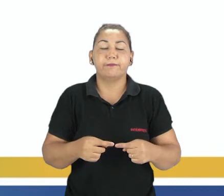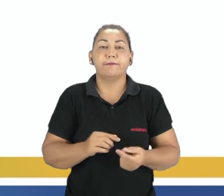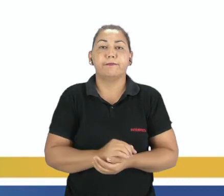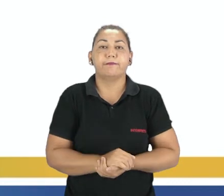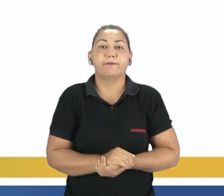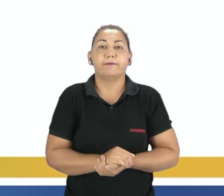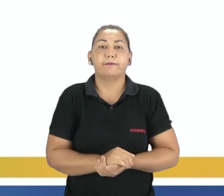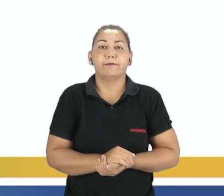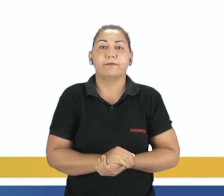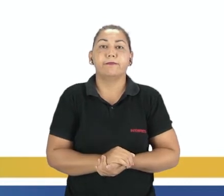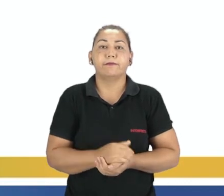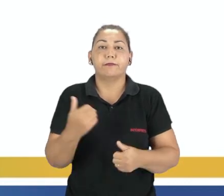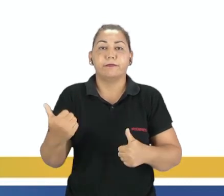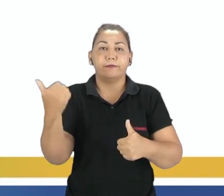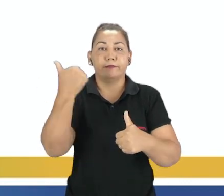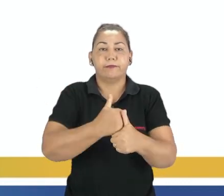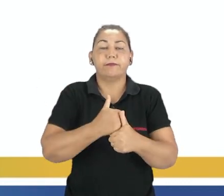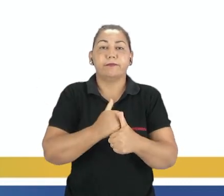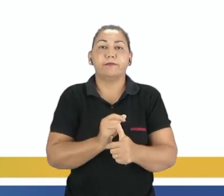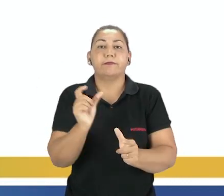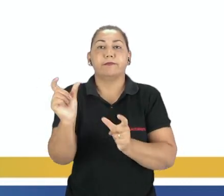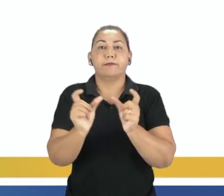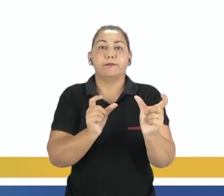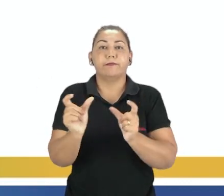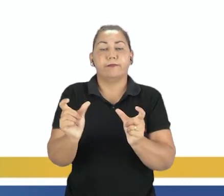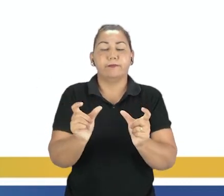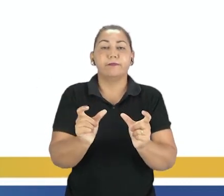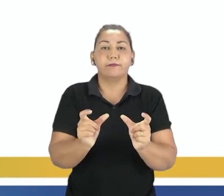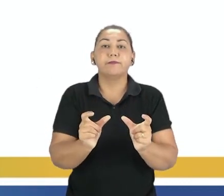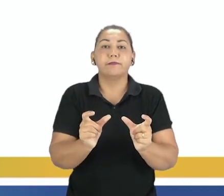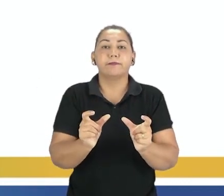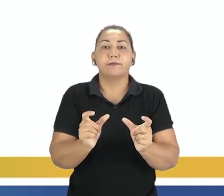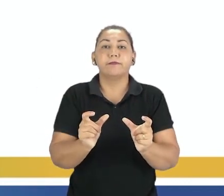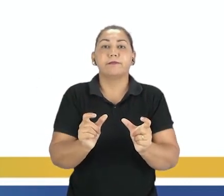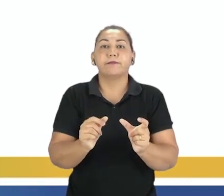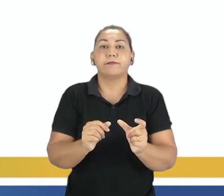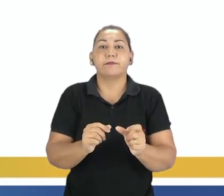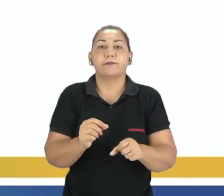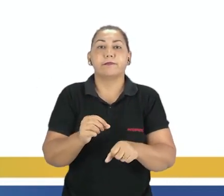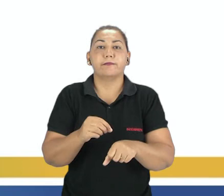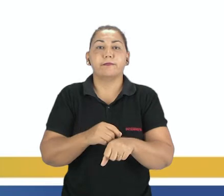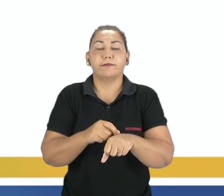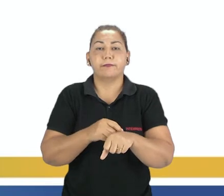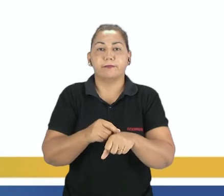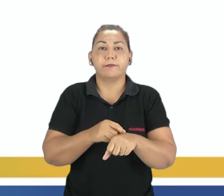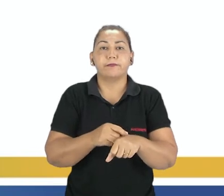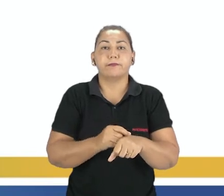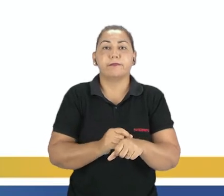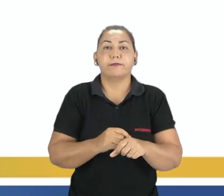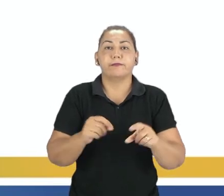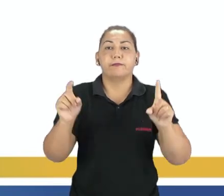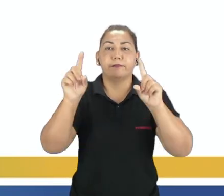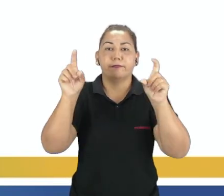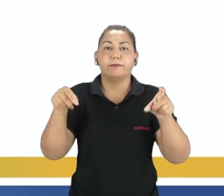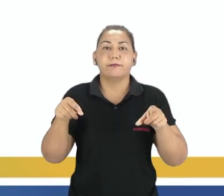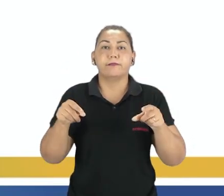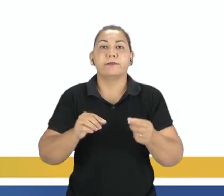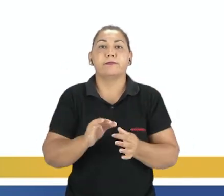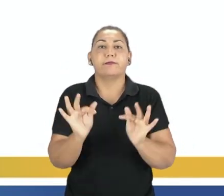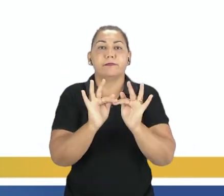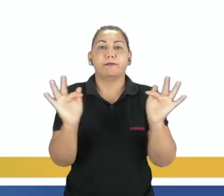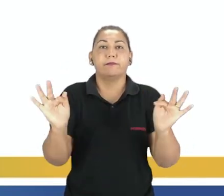Substitua as palavras ou expressões em negrito pelas que estão entre parênteses. Frase: a gente não tem